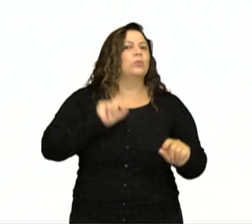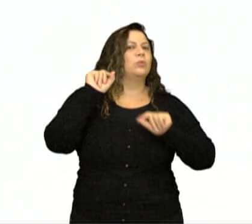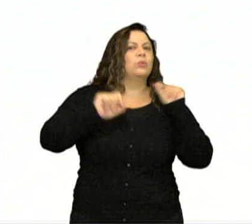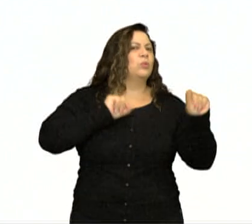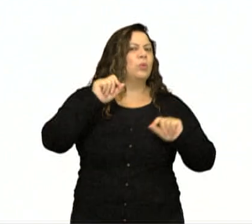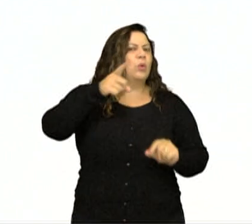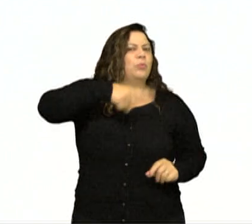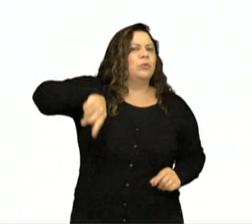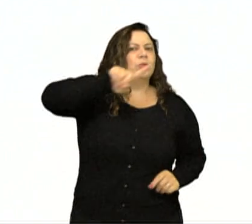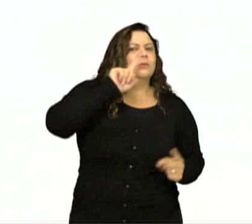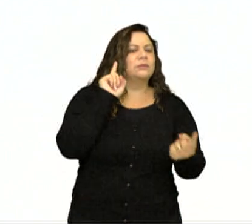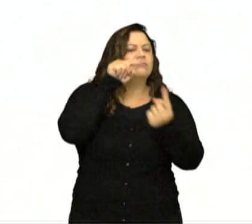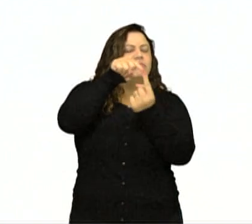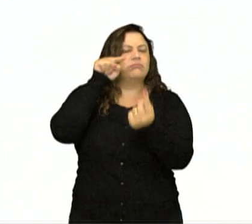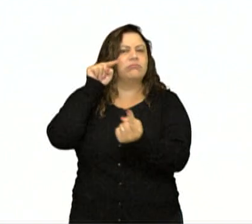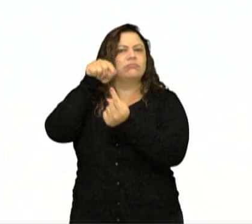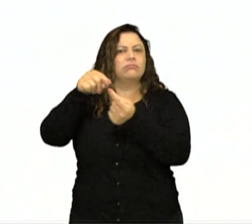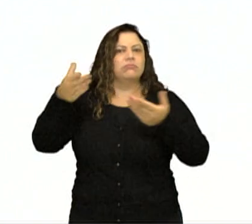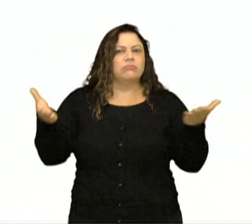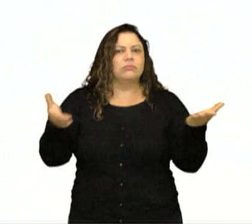as identificou?